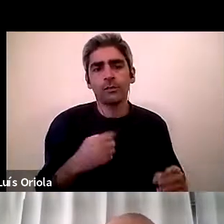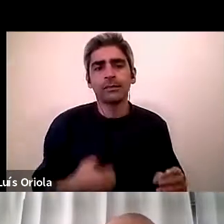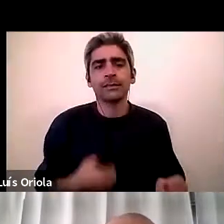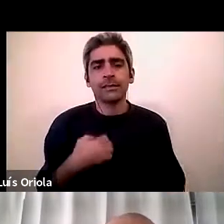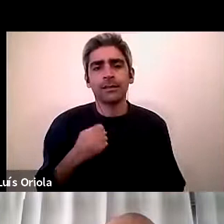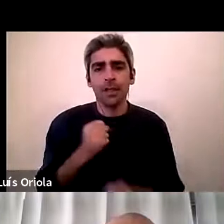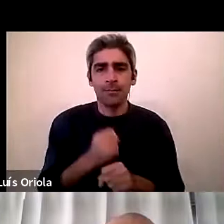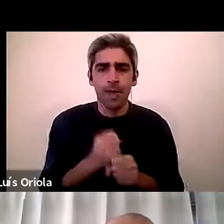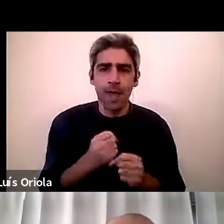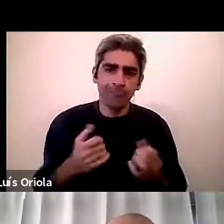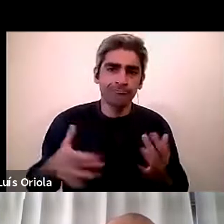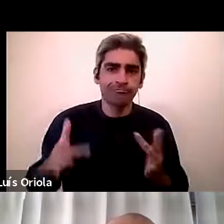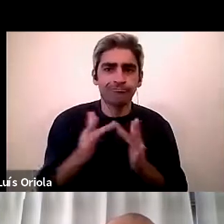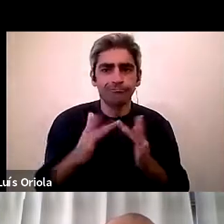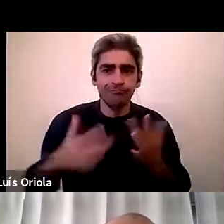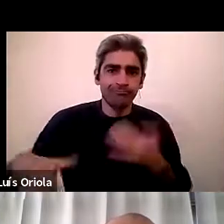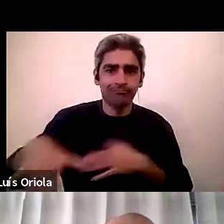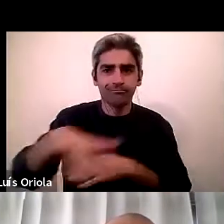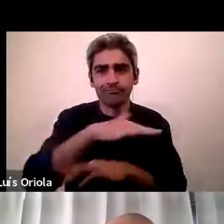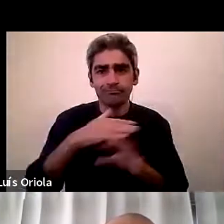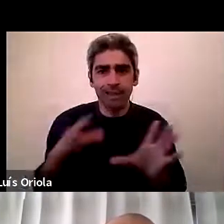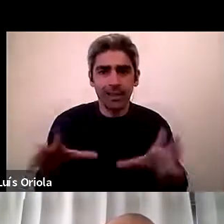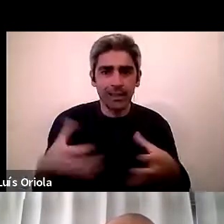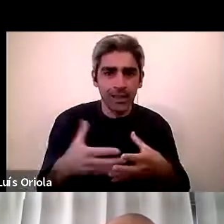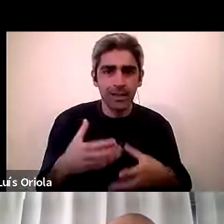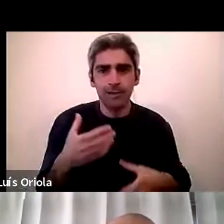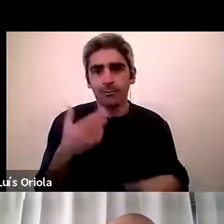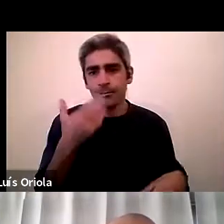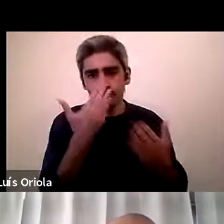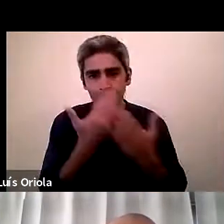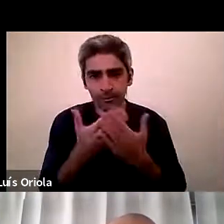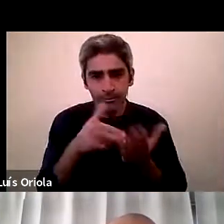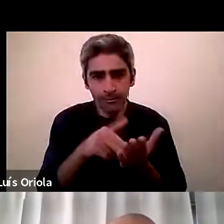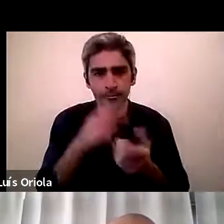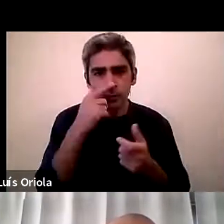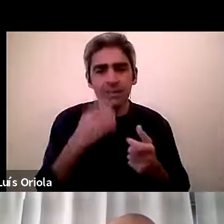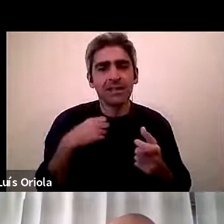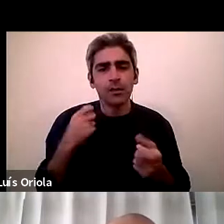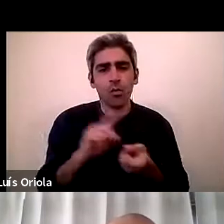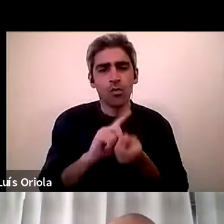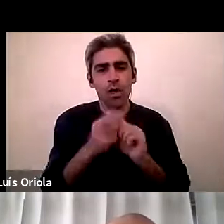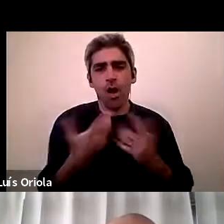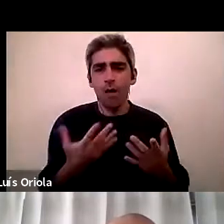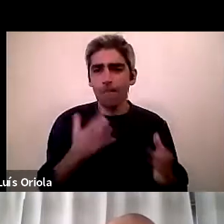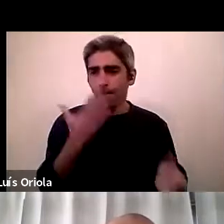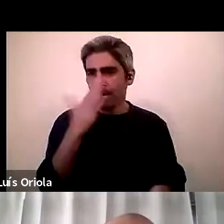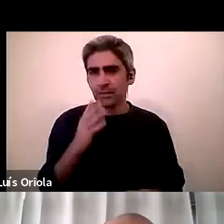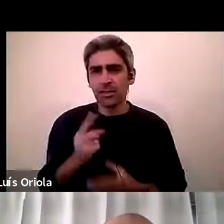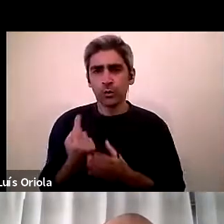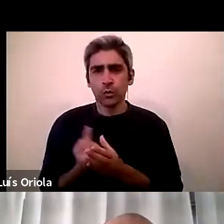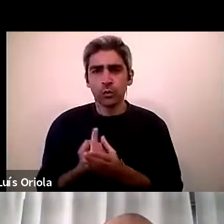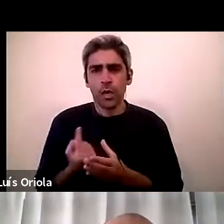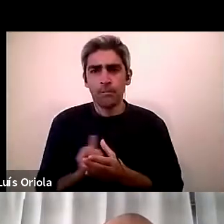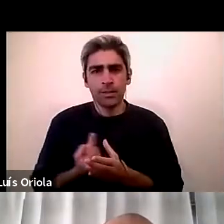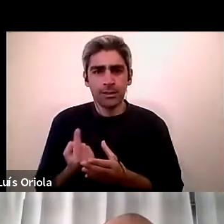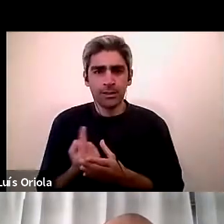de trabalhar em equipa, de trabalhar presencialmente com outras pessoas, para um sentimento de isolamento, e aponta isso como